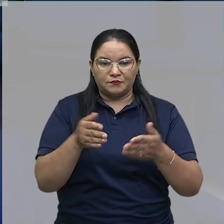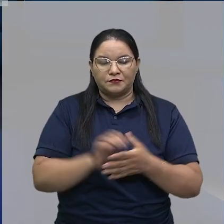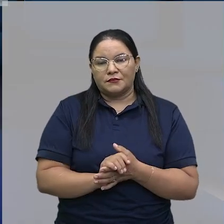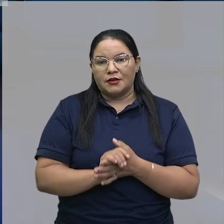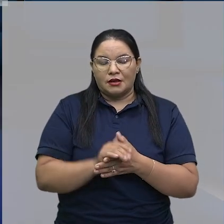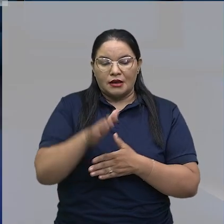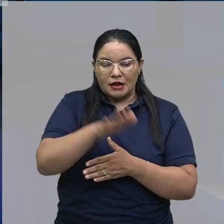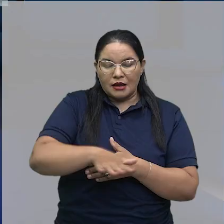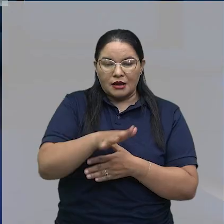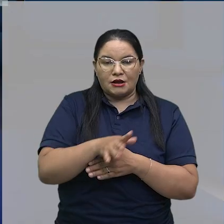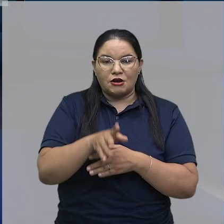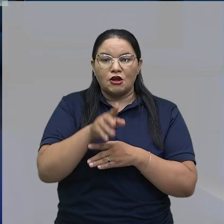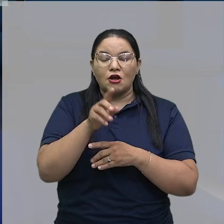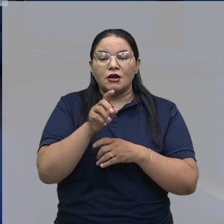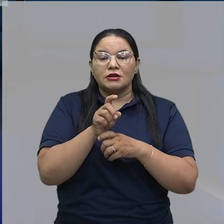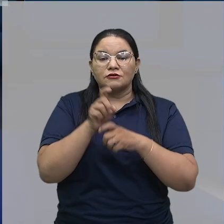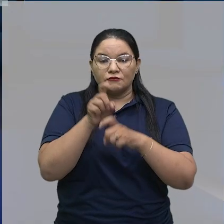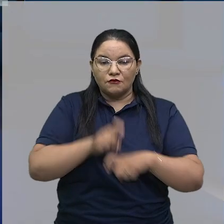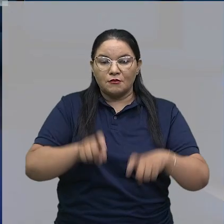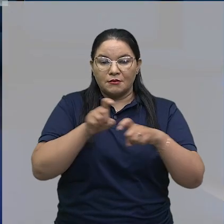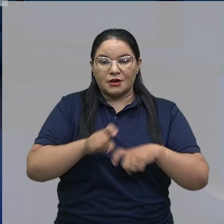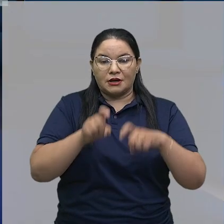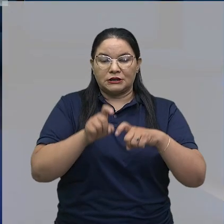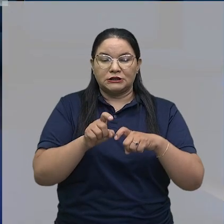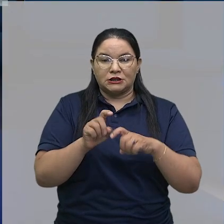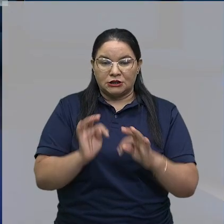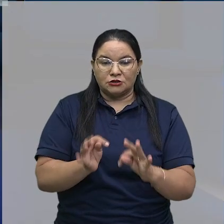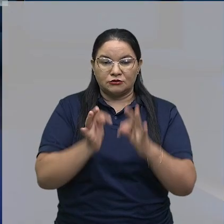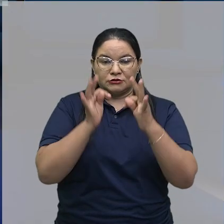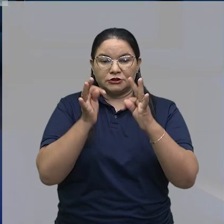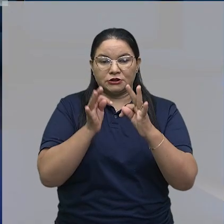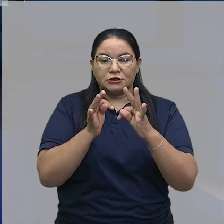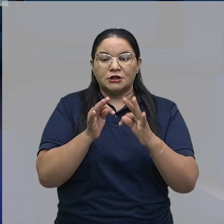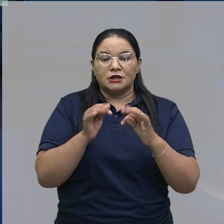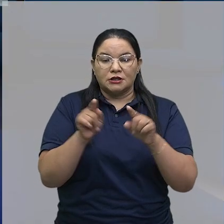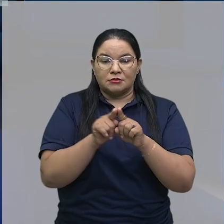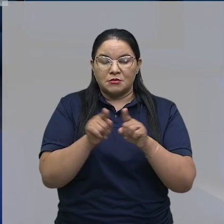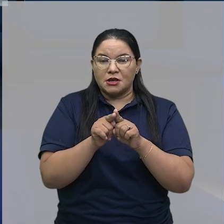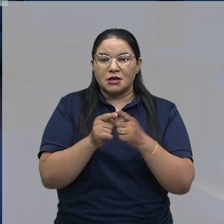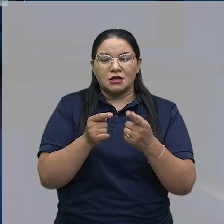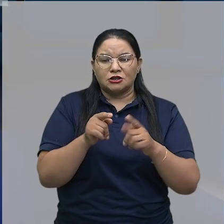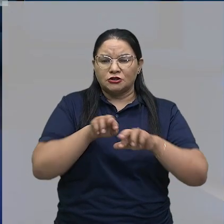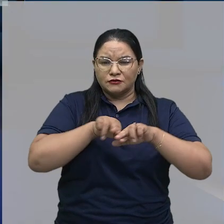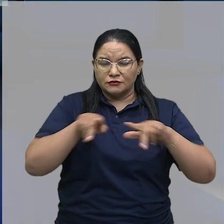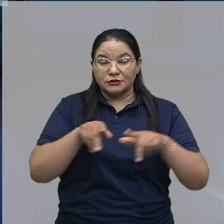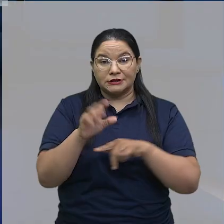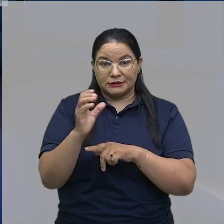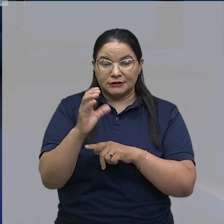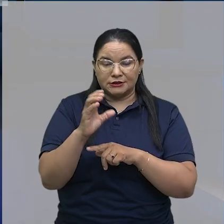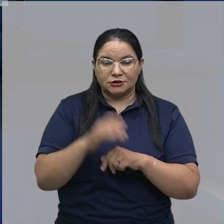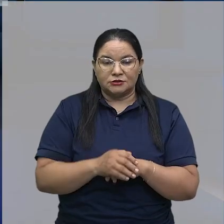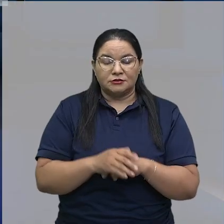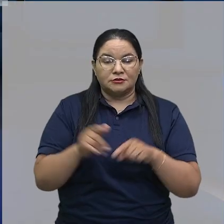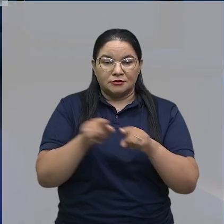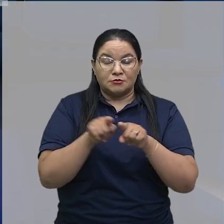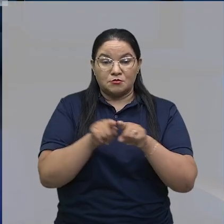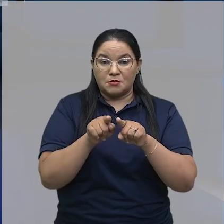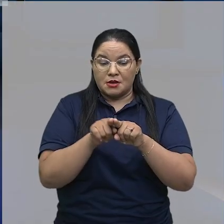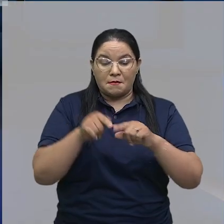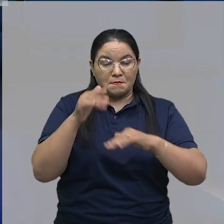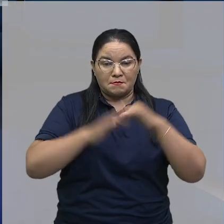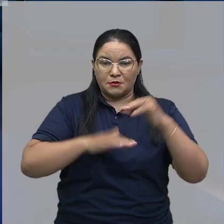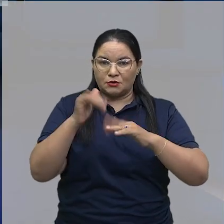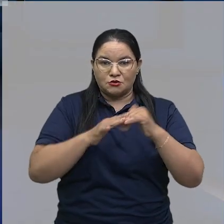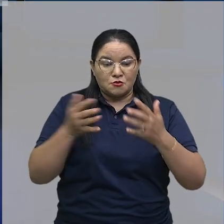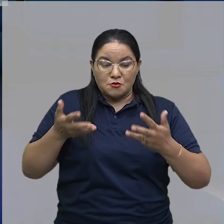como informática, biotecnologia, telecomunicações, ciência de uma forma geral, tá? Exige uma mão de obra extremamente